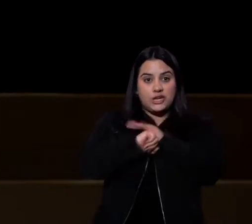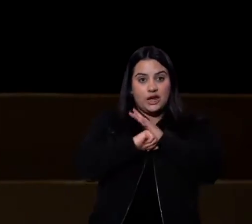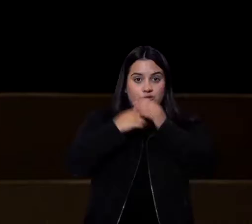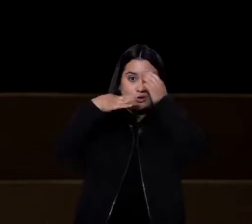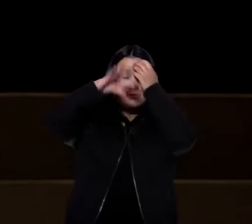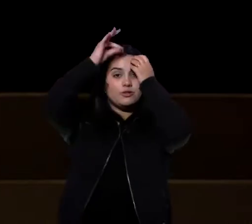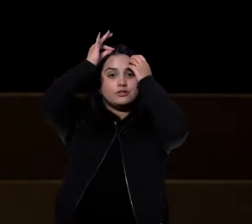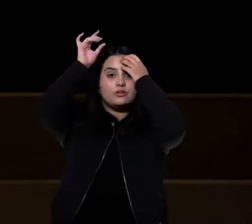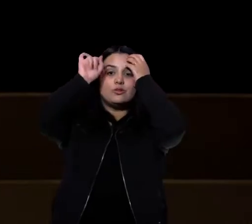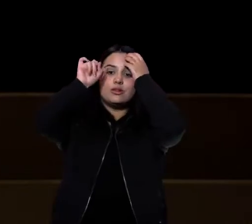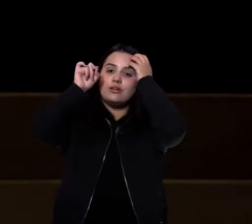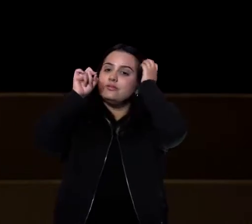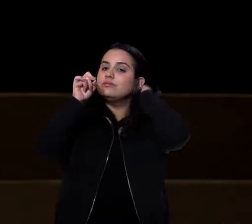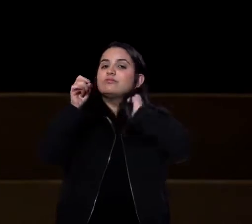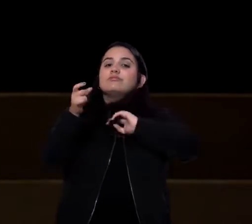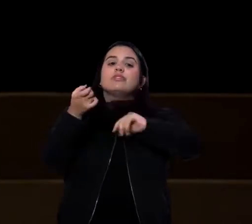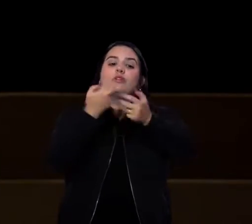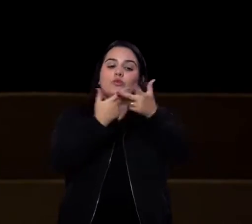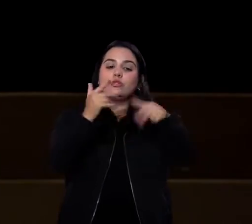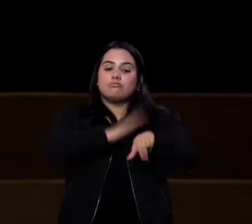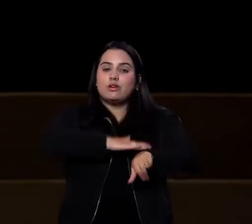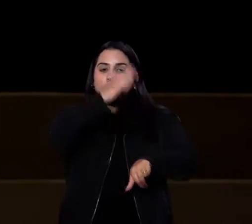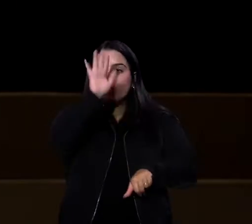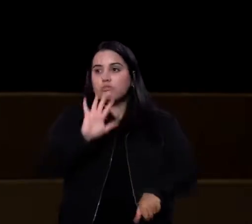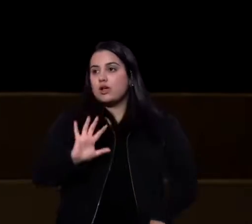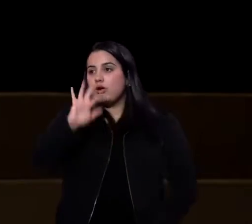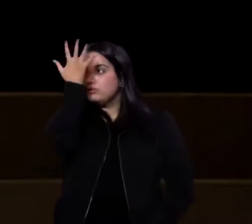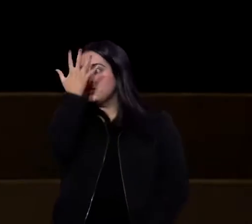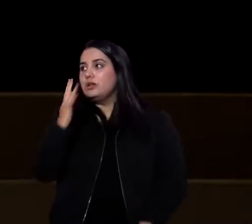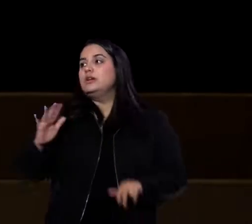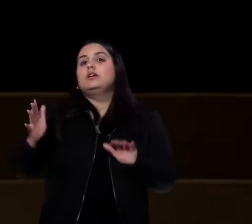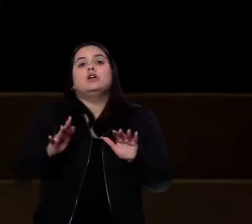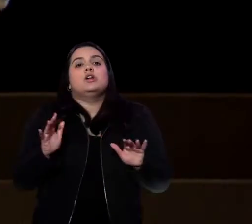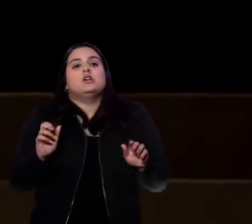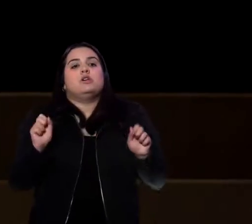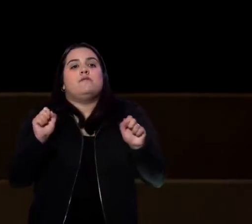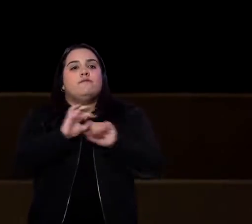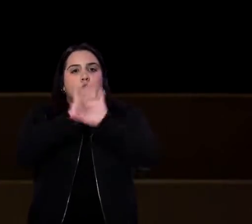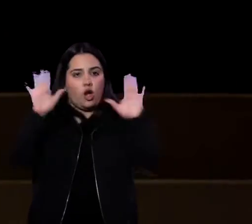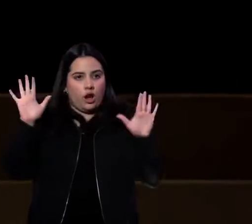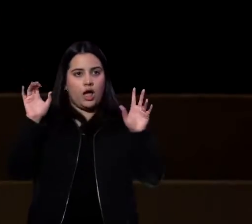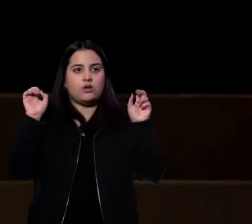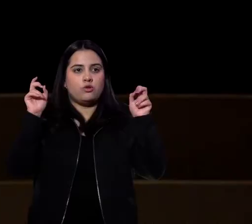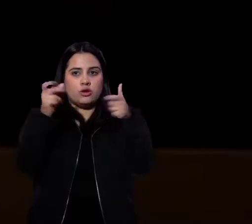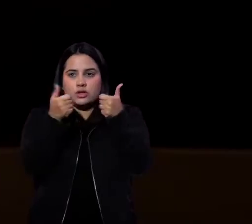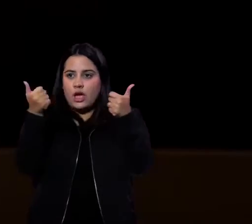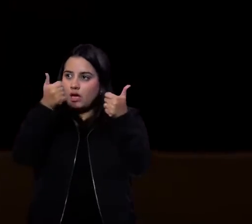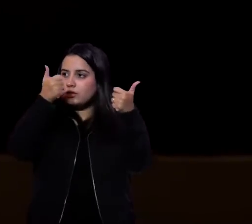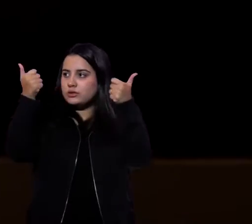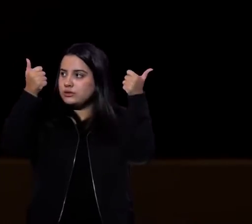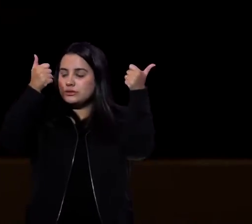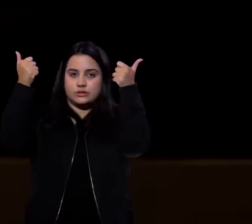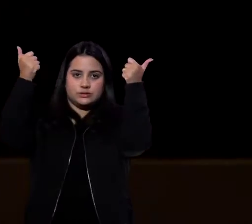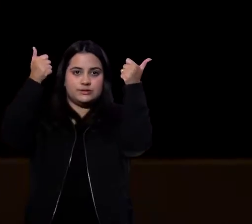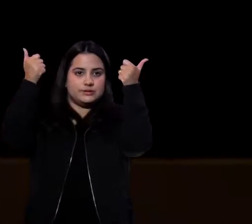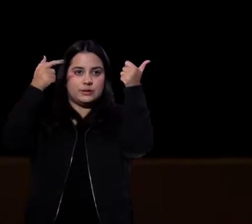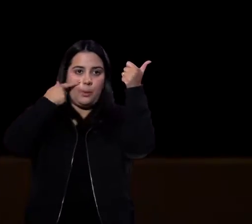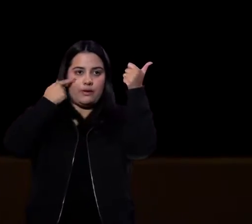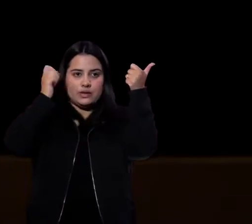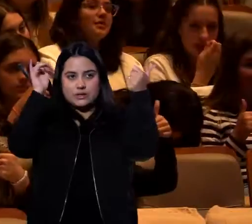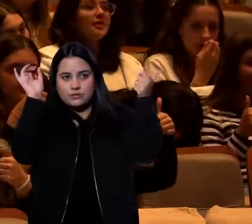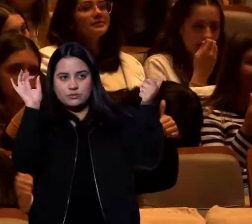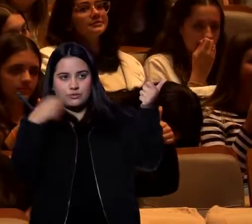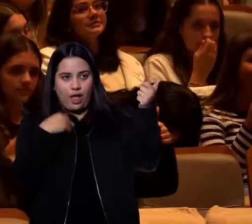acontecem. Ficou claro para todo mundo o que está rolando? Beleza? Dá um joinha assim para mim, só para ver se vocês estão